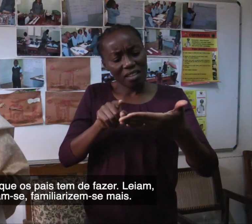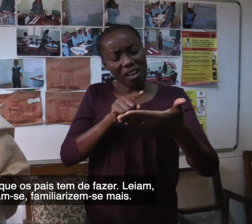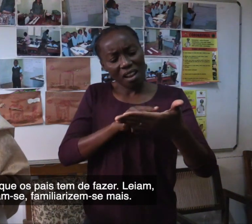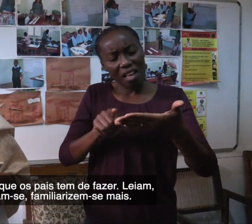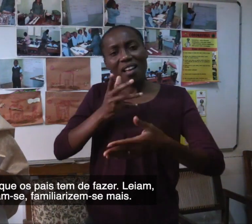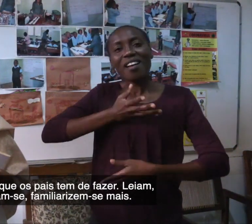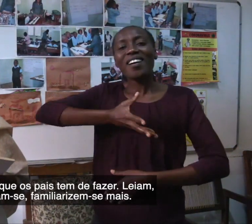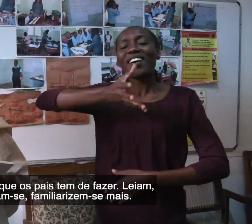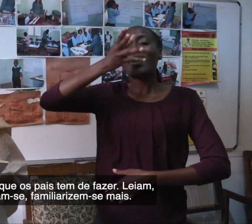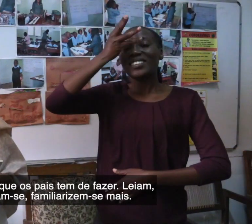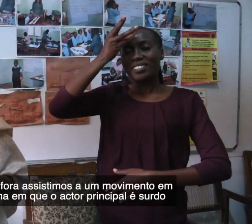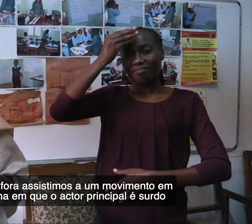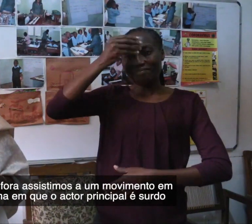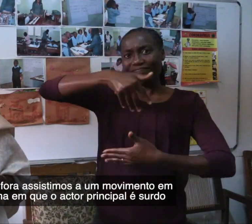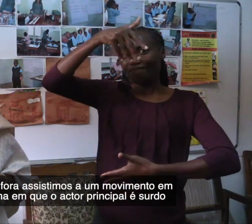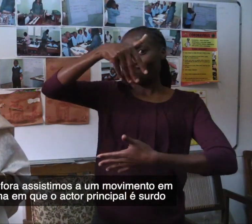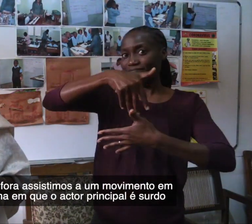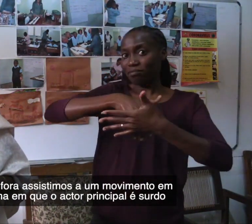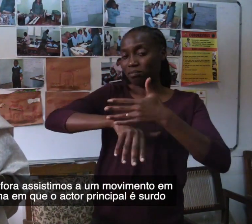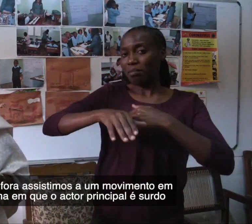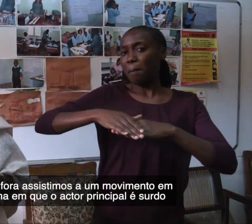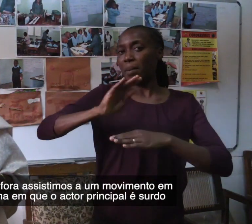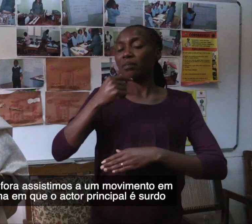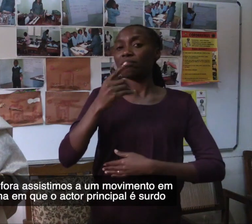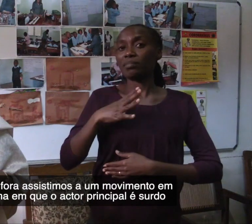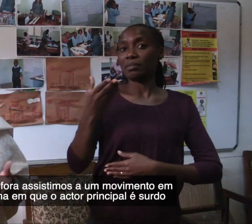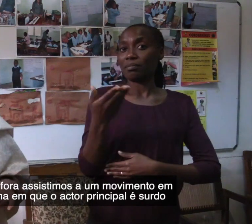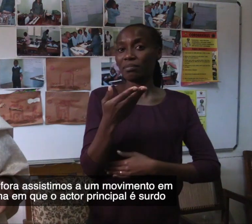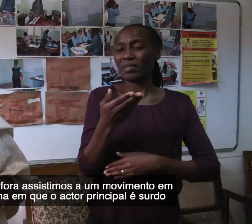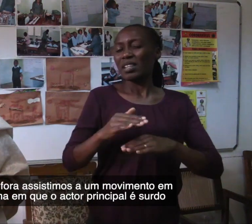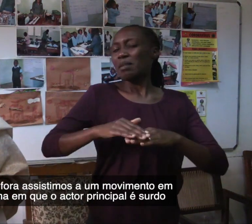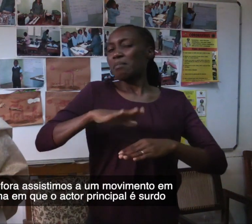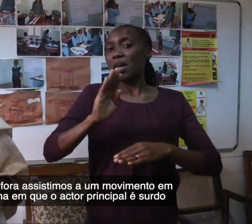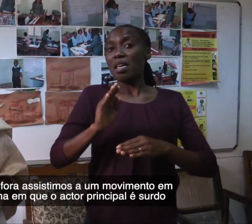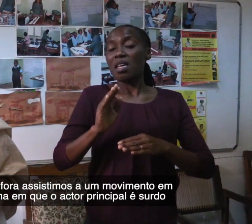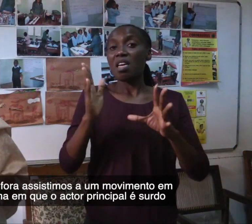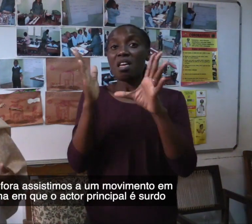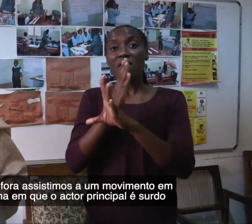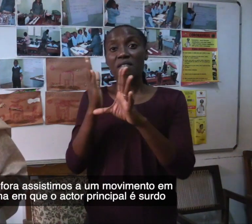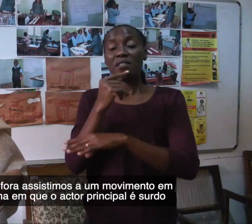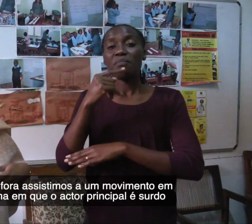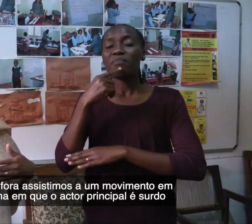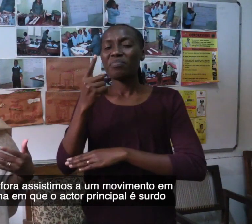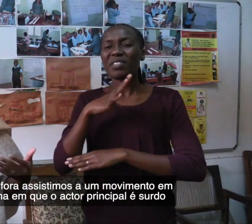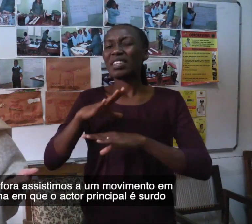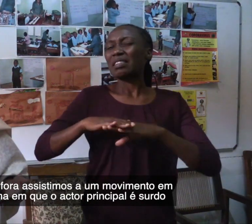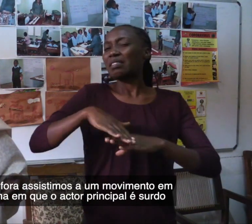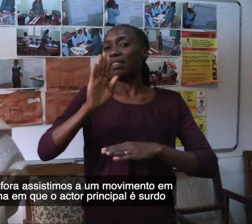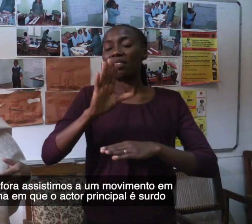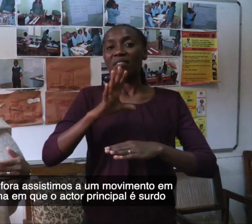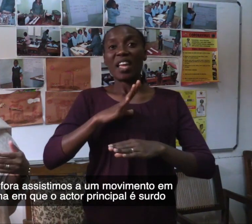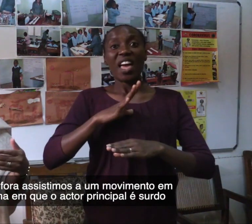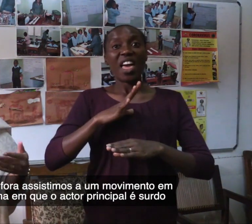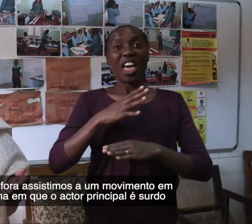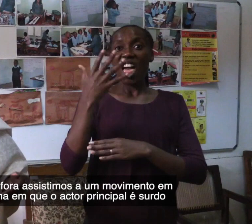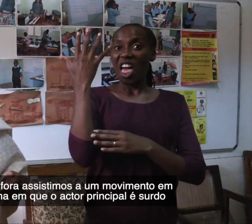Leiam, apercebam-se, familiarizem-se mais, porque existem, cada vez mais lá fora estamos a assistir a um movimento em que existe cinema,